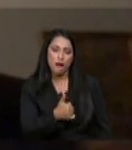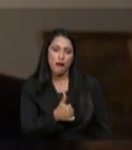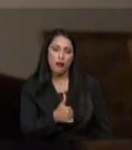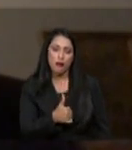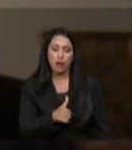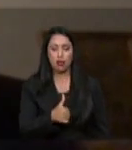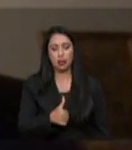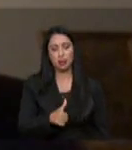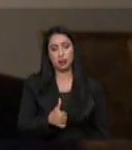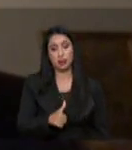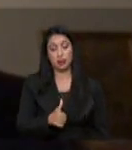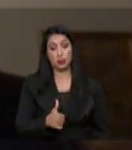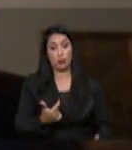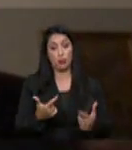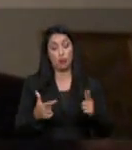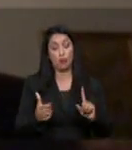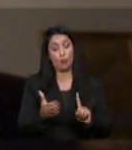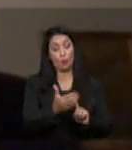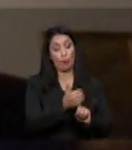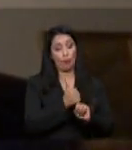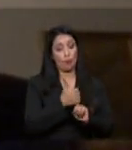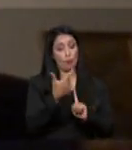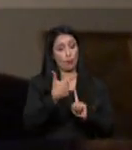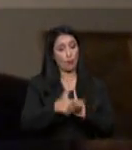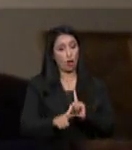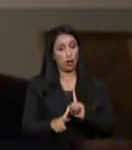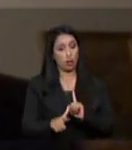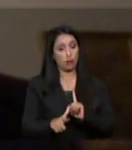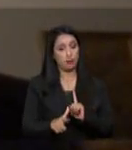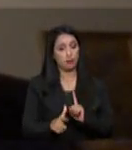questão da imunidade parlamentar